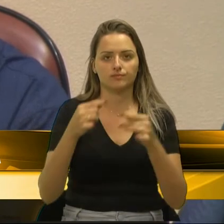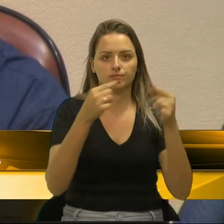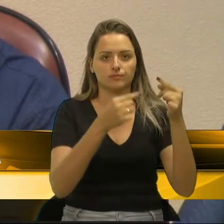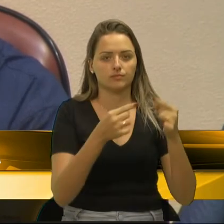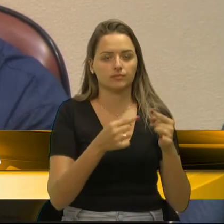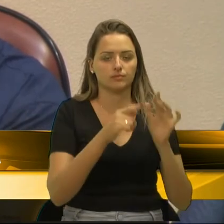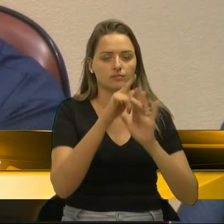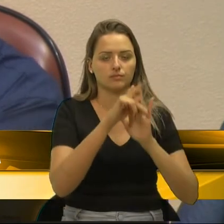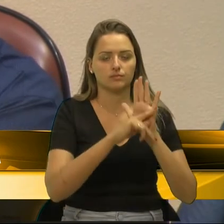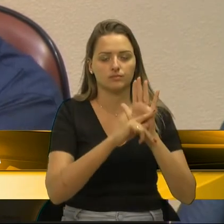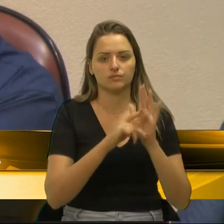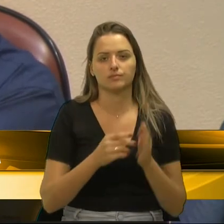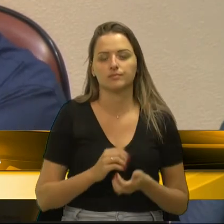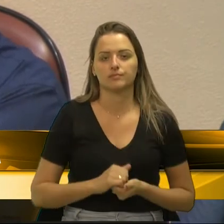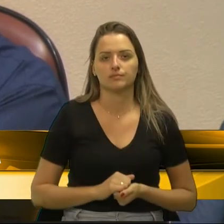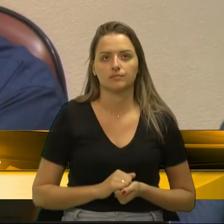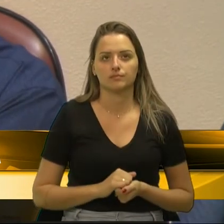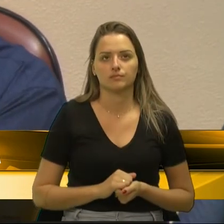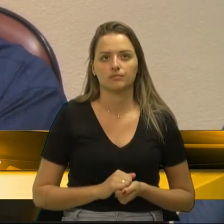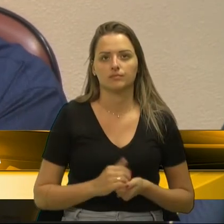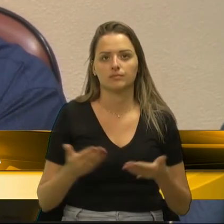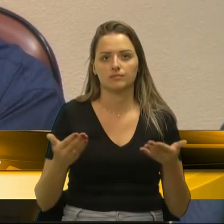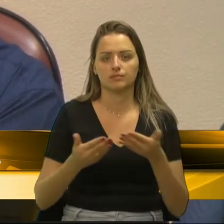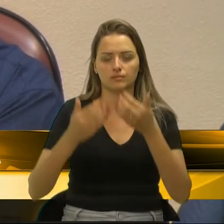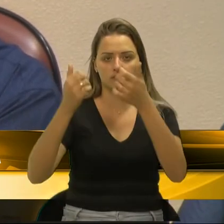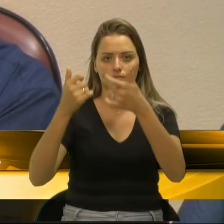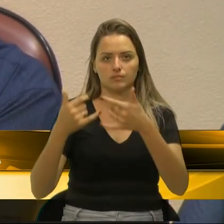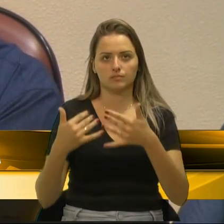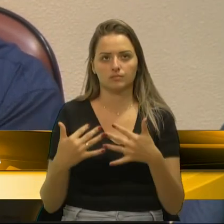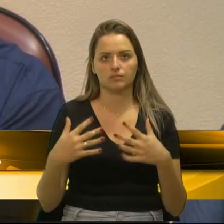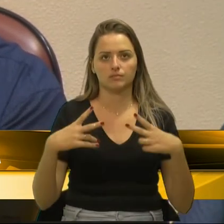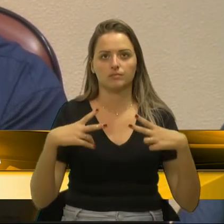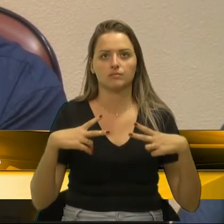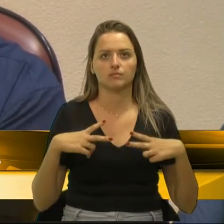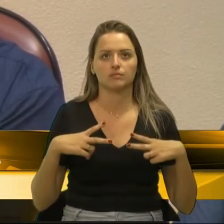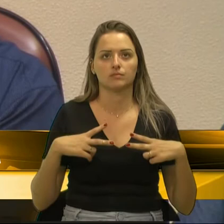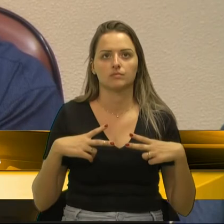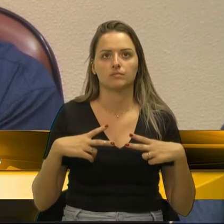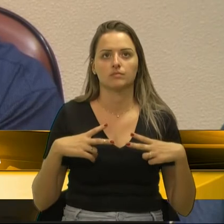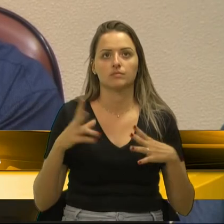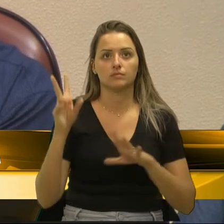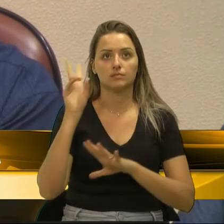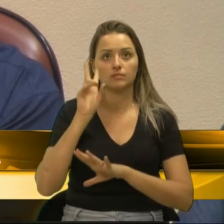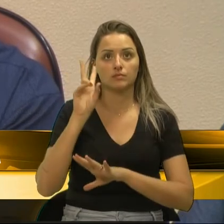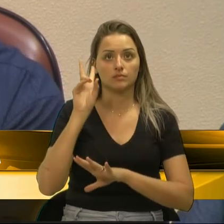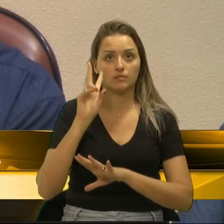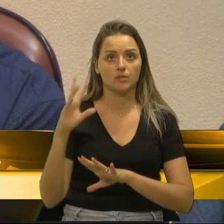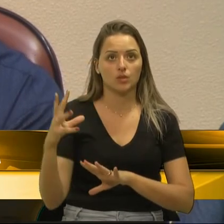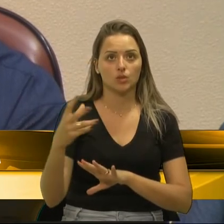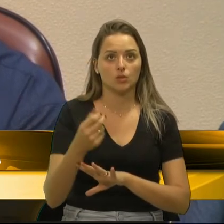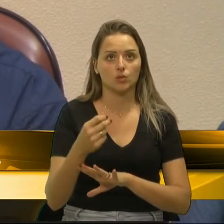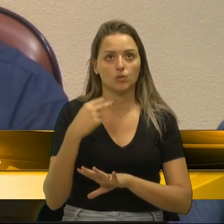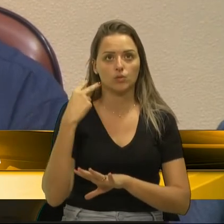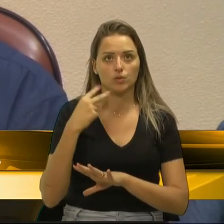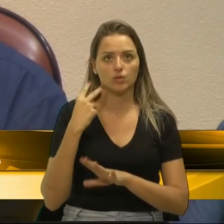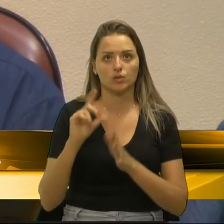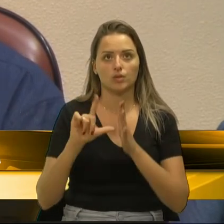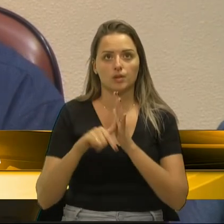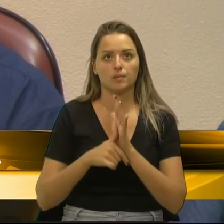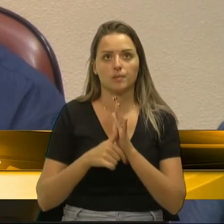Encerrada a ordem do dia, passemos ao espaço do pequeno expediente. E lembramos os vereadores que após o final do pequeno